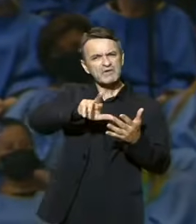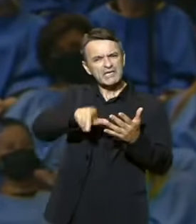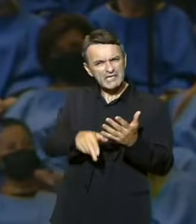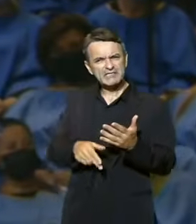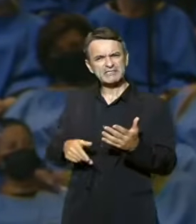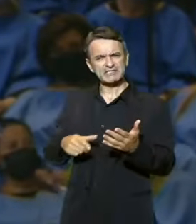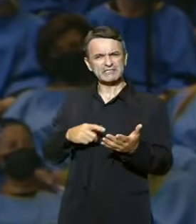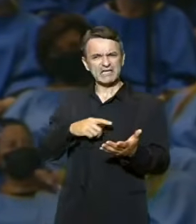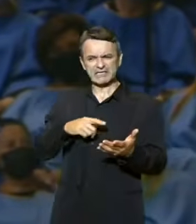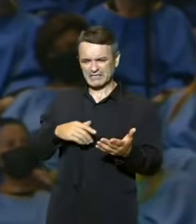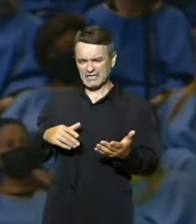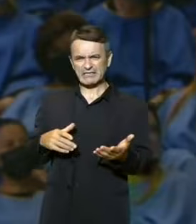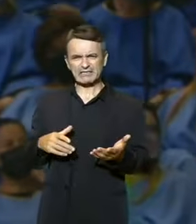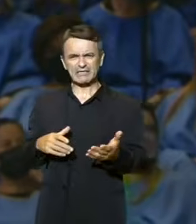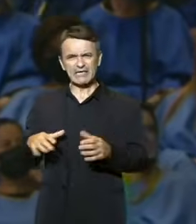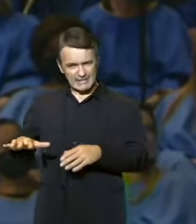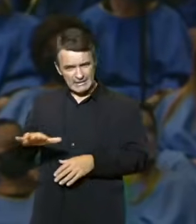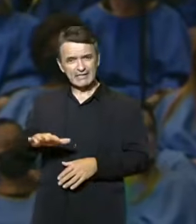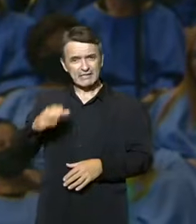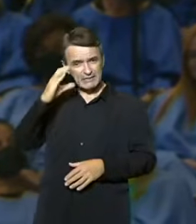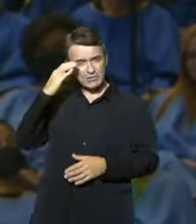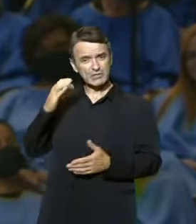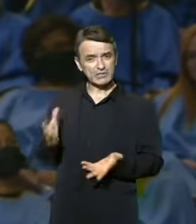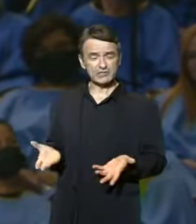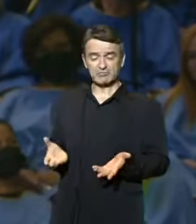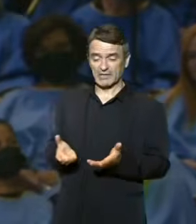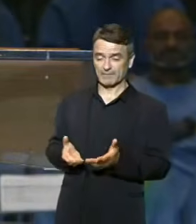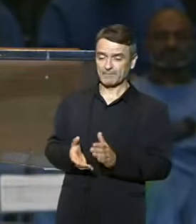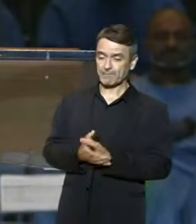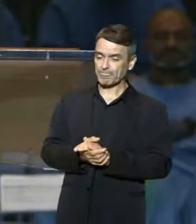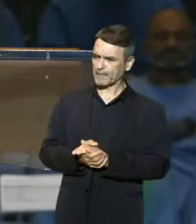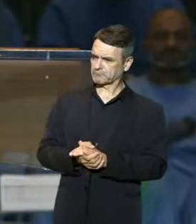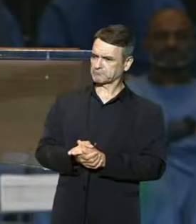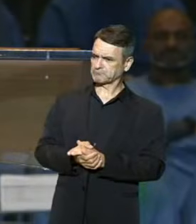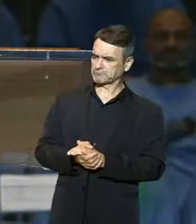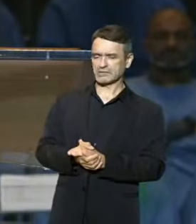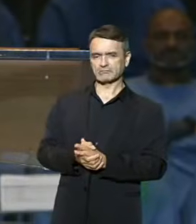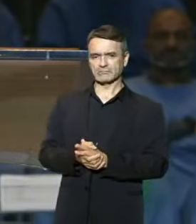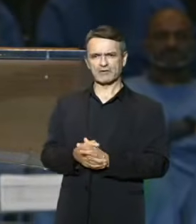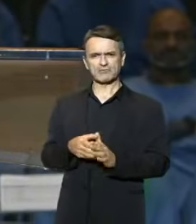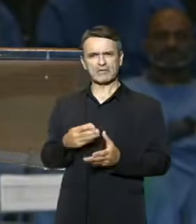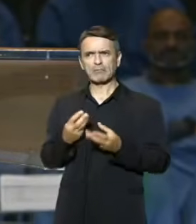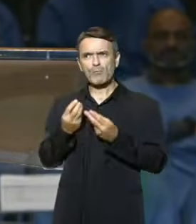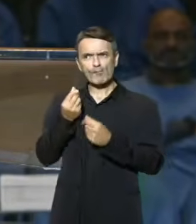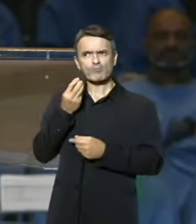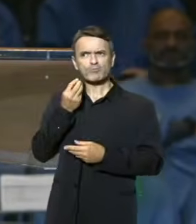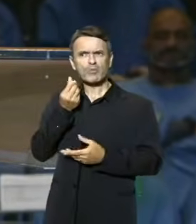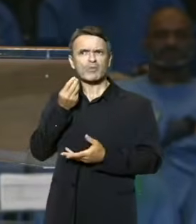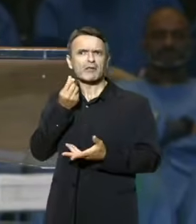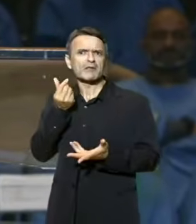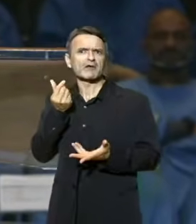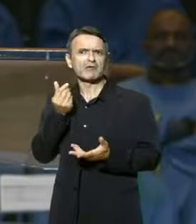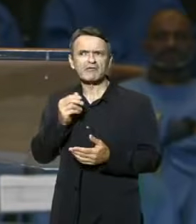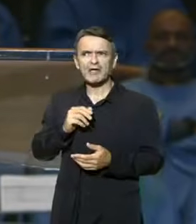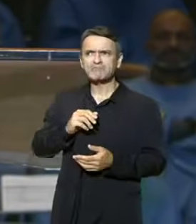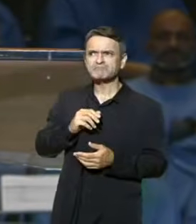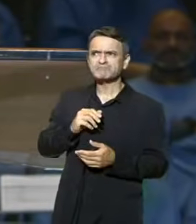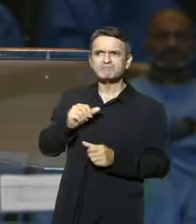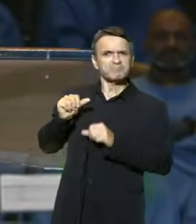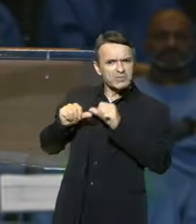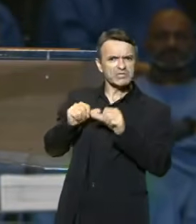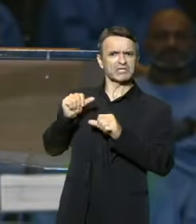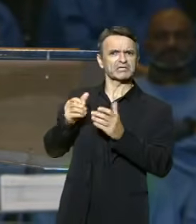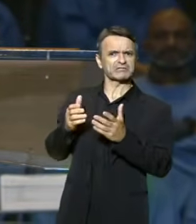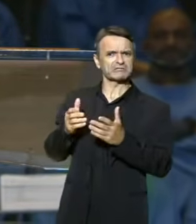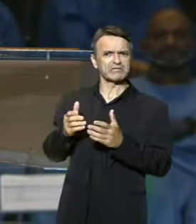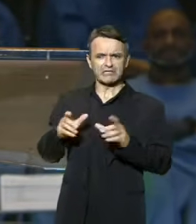Strogonoff, sei lá, né? E aí a gente vai começando a ficar assim, marrento. Outro dia eu estava vendo um programa